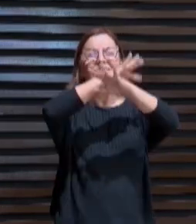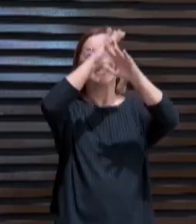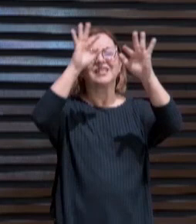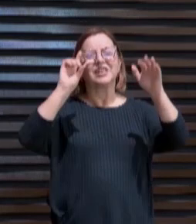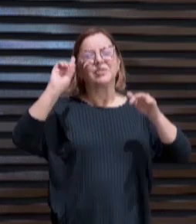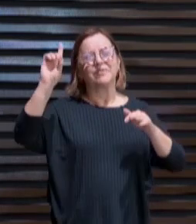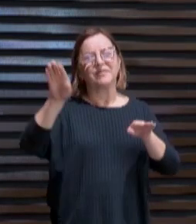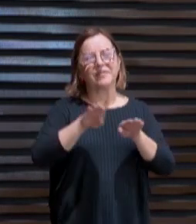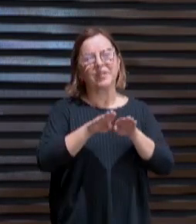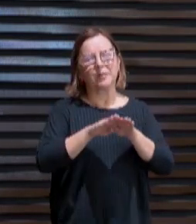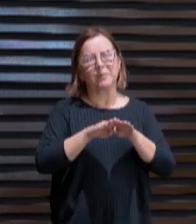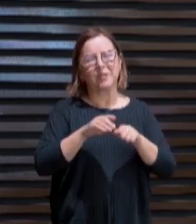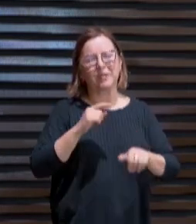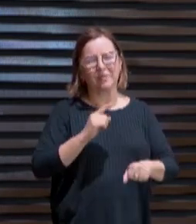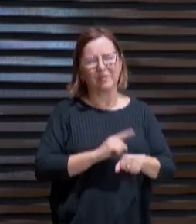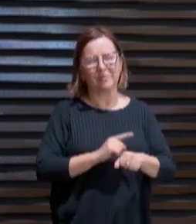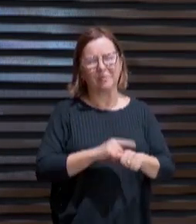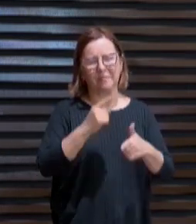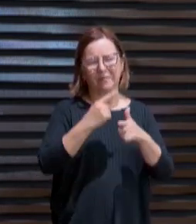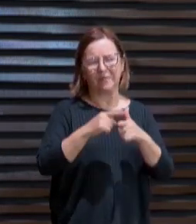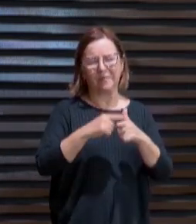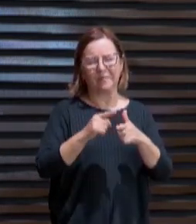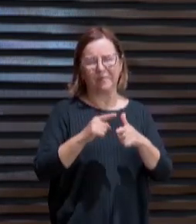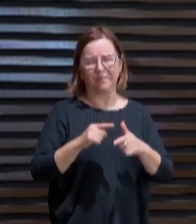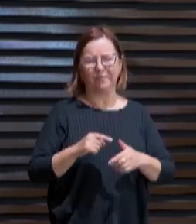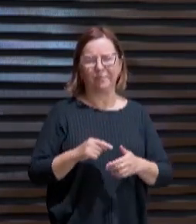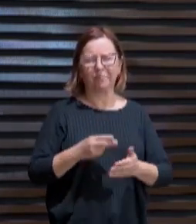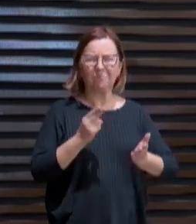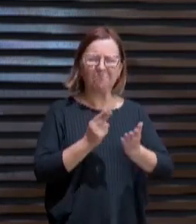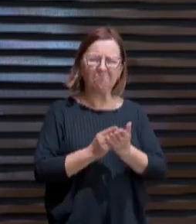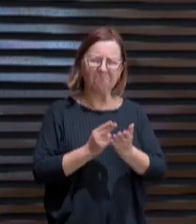também nas adversidades, mesmo que custe a nossa